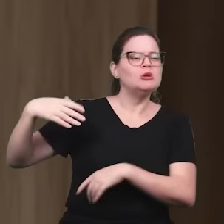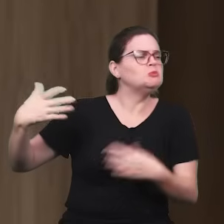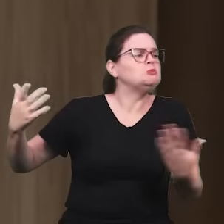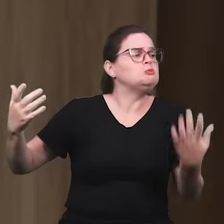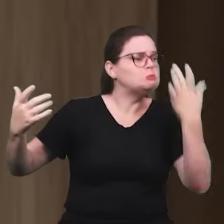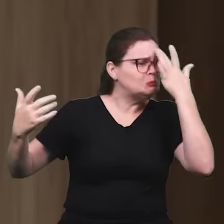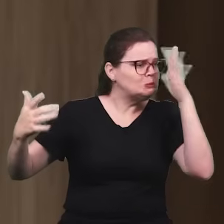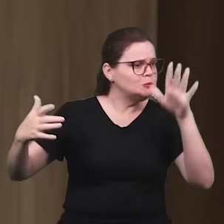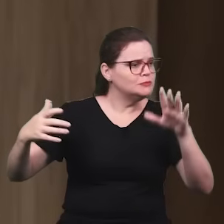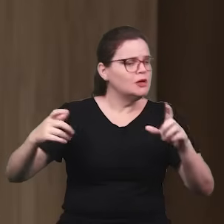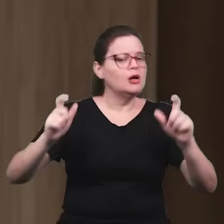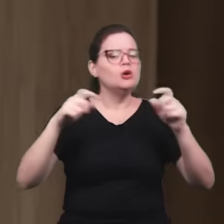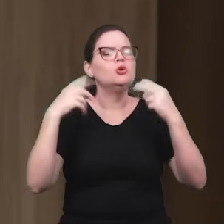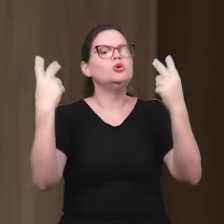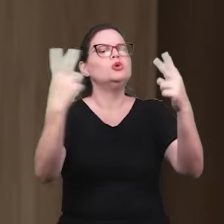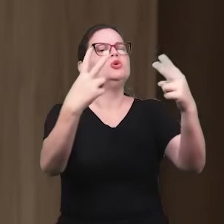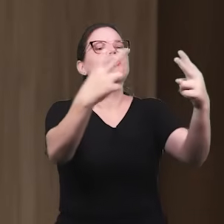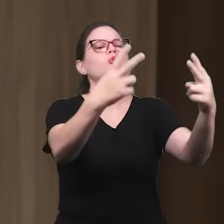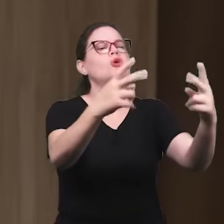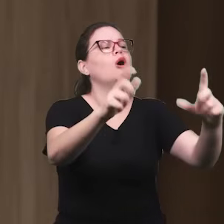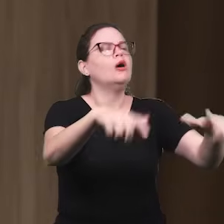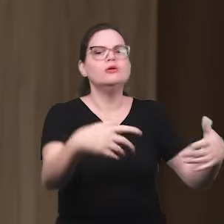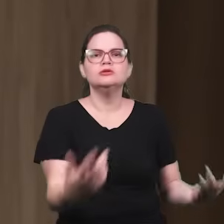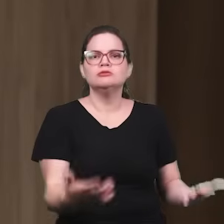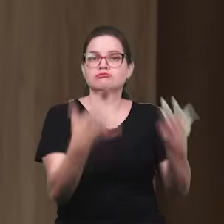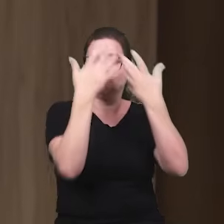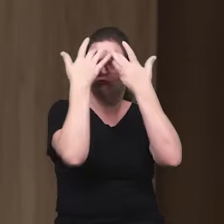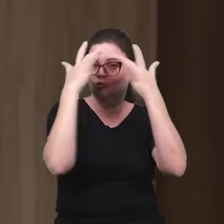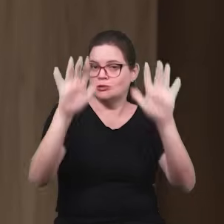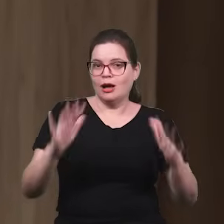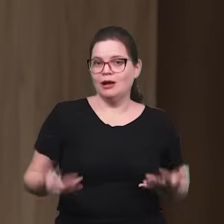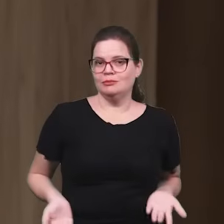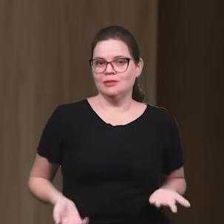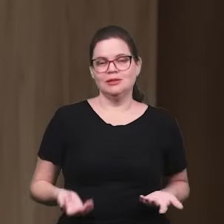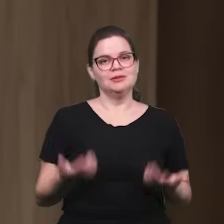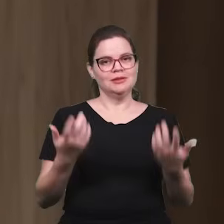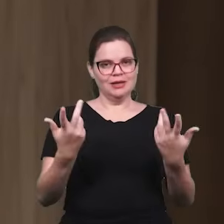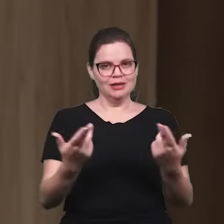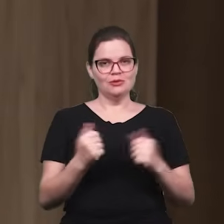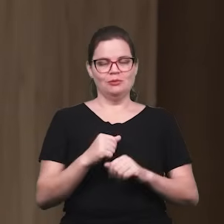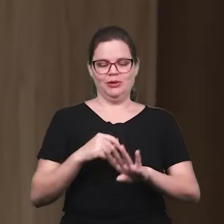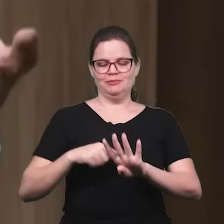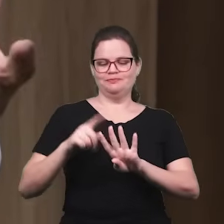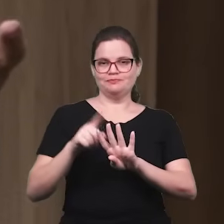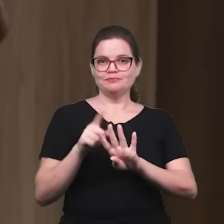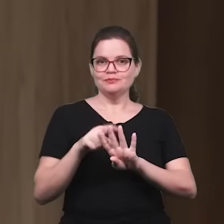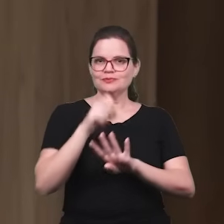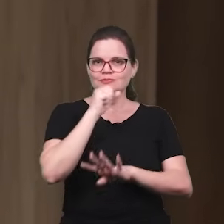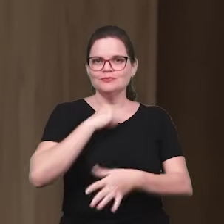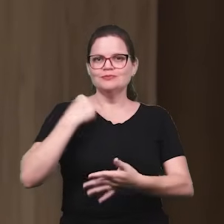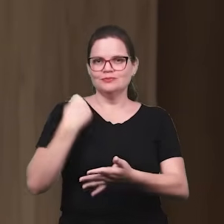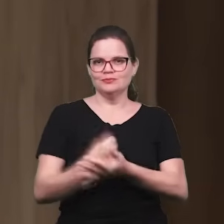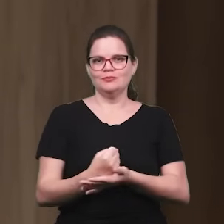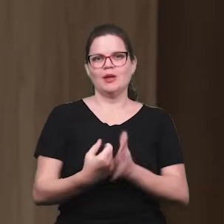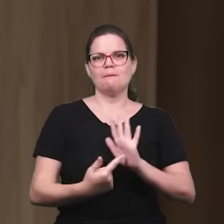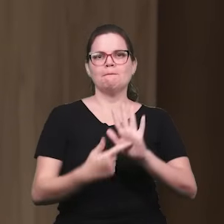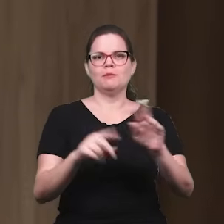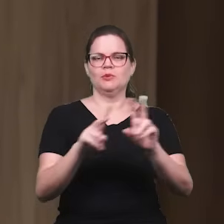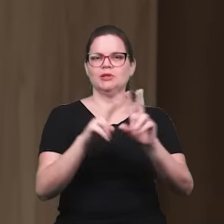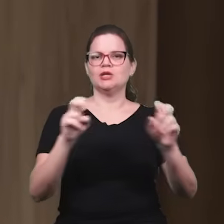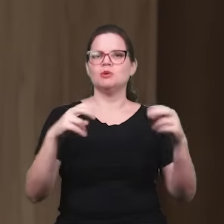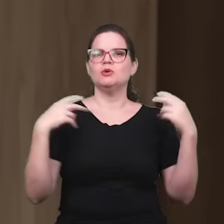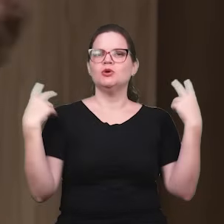aqui o vento, né? Havia no Antigo Testamento passagens que mostravam ali